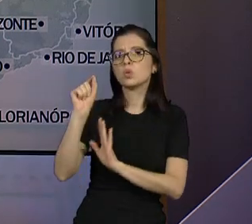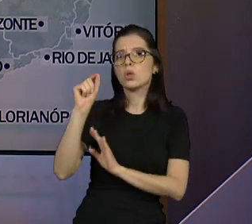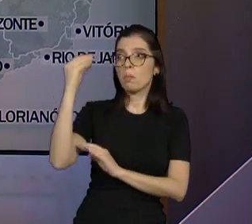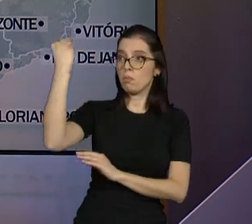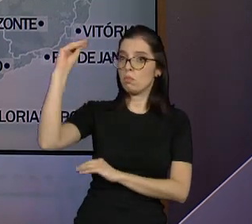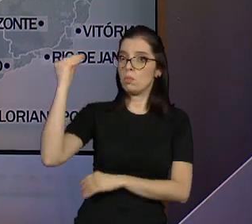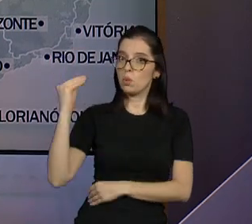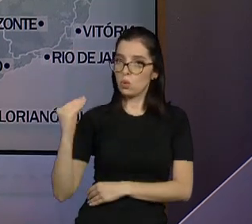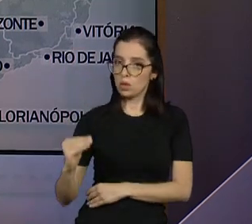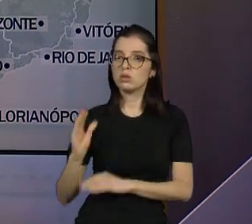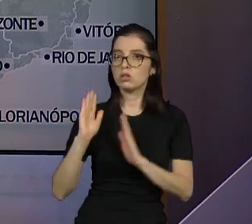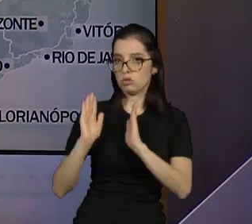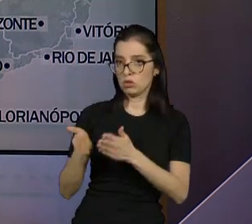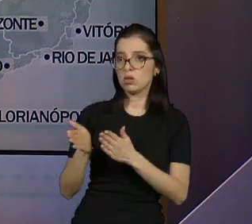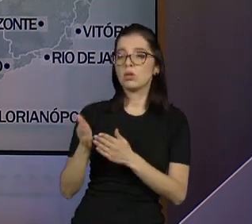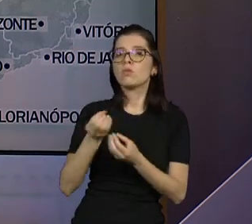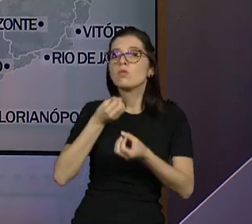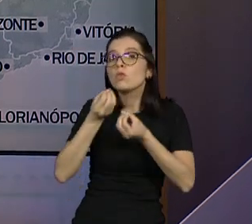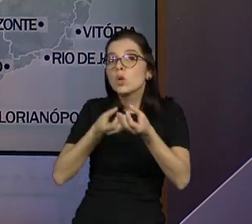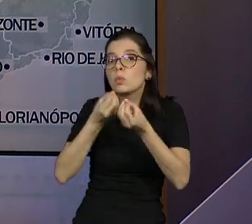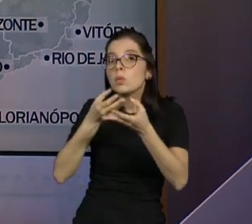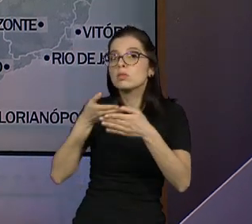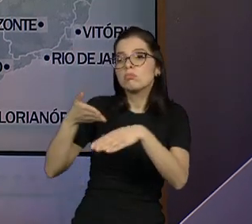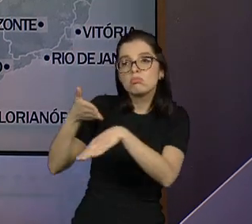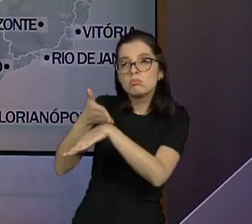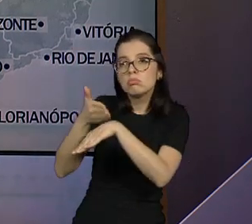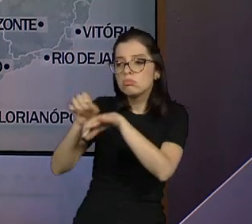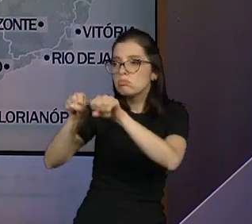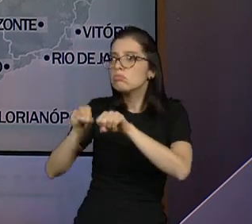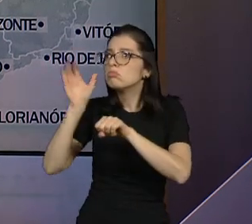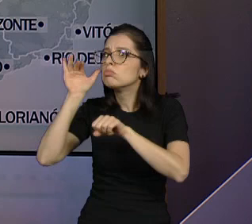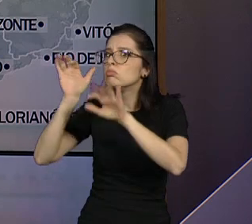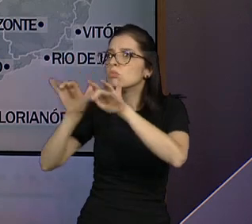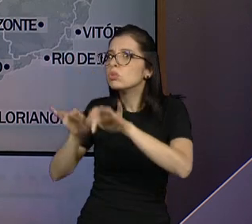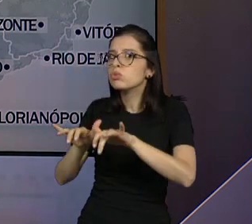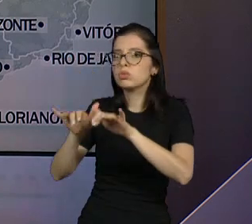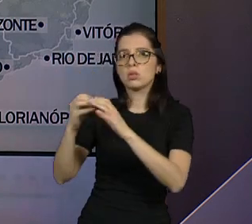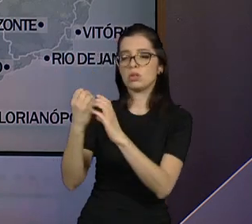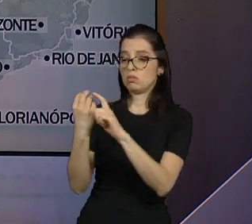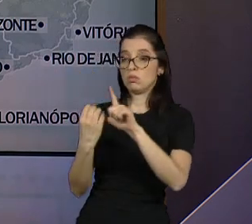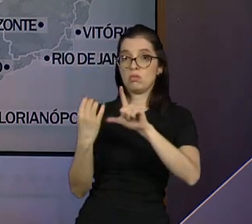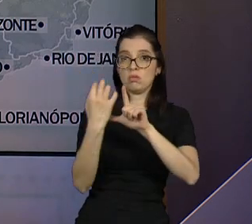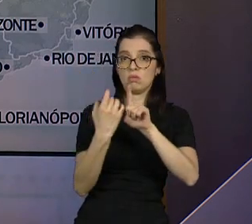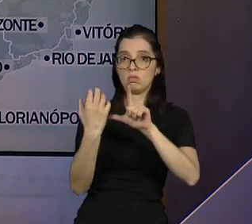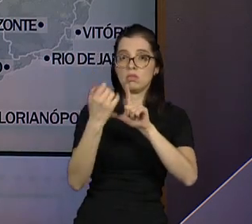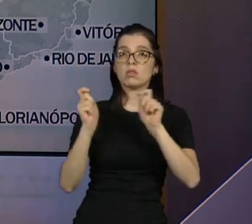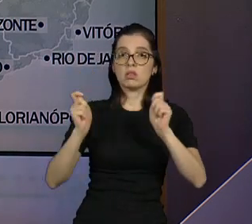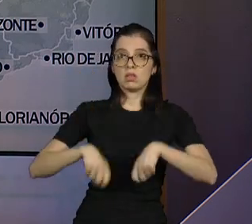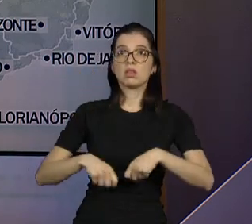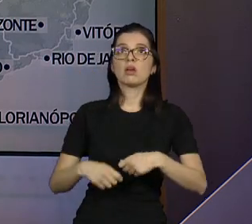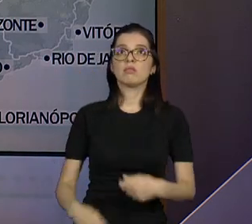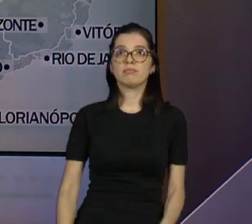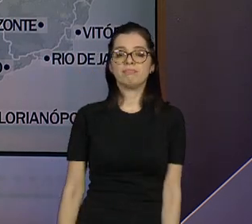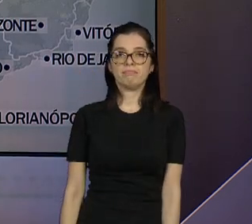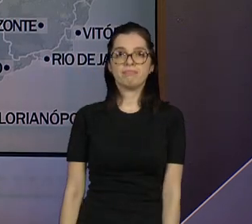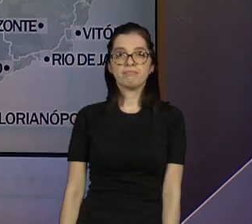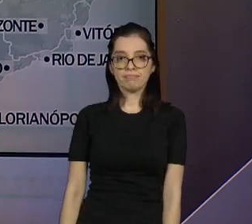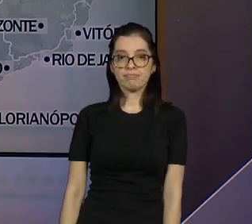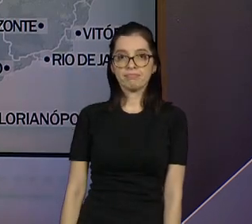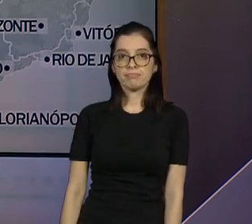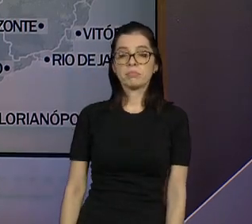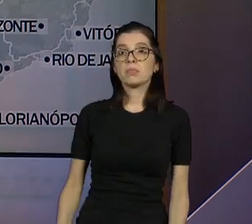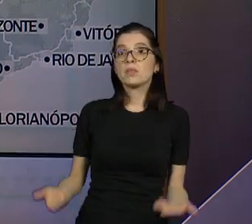com Lavareda. E você também pode acessar os dados por meio do QR Code que está aqui na tela. Vamos aos números, começando pelo